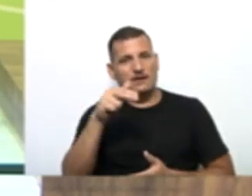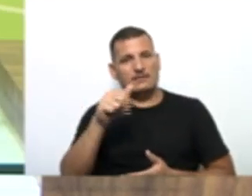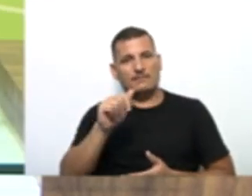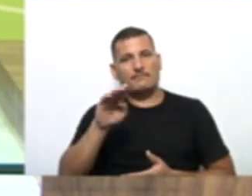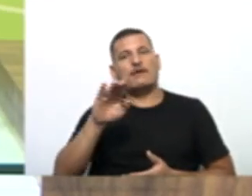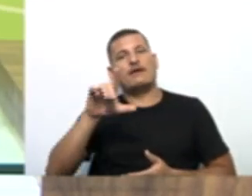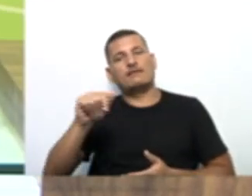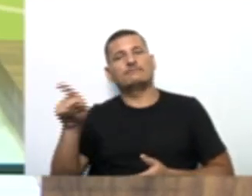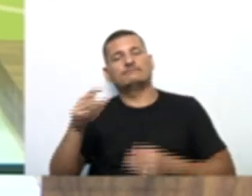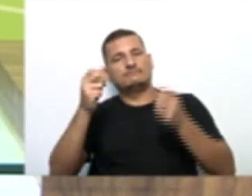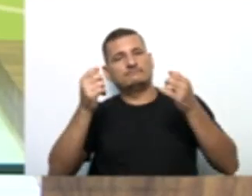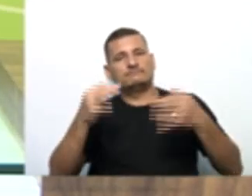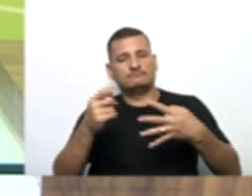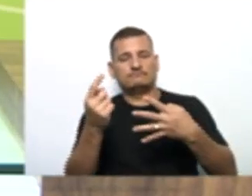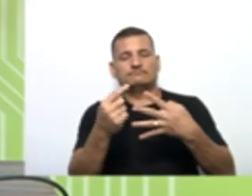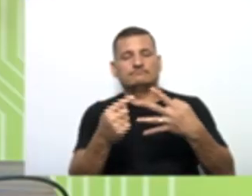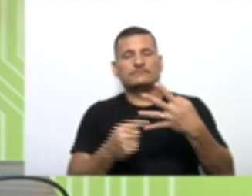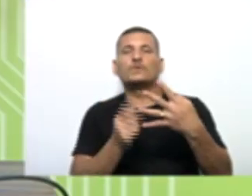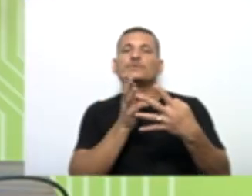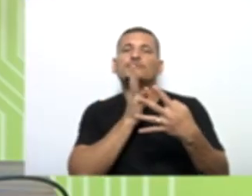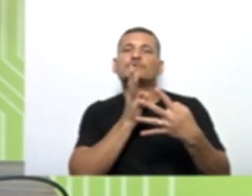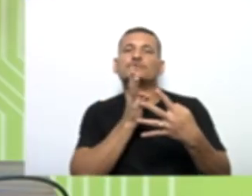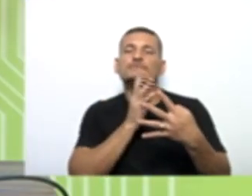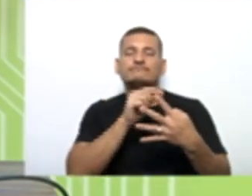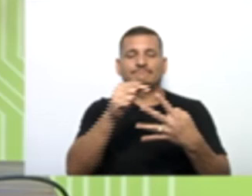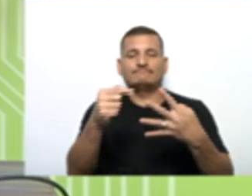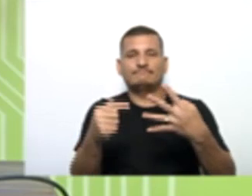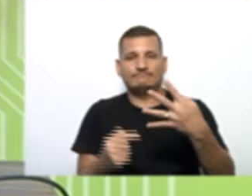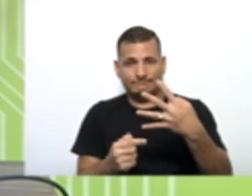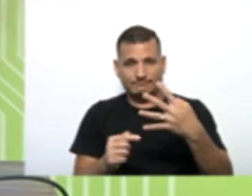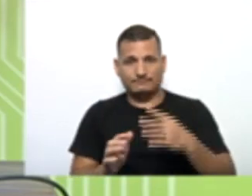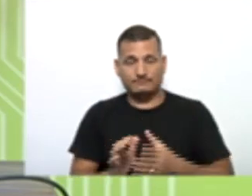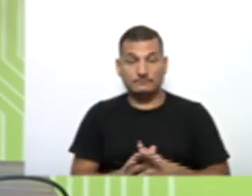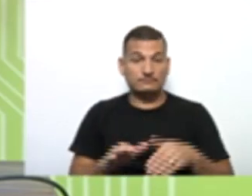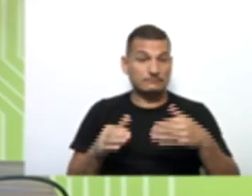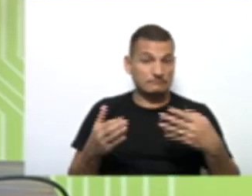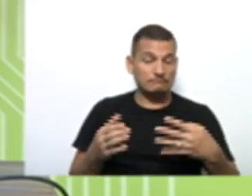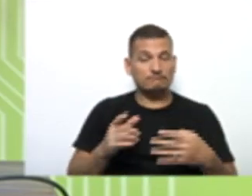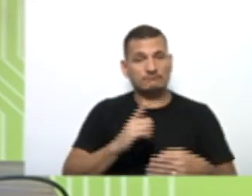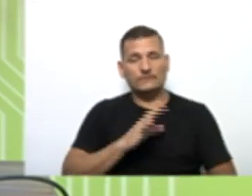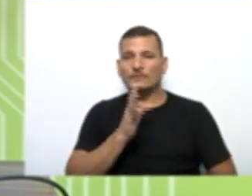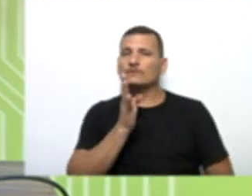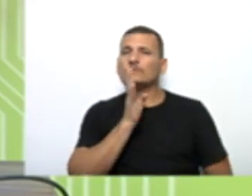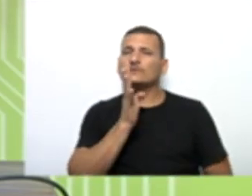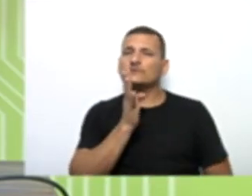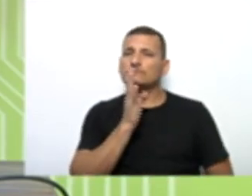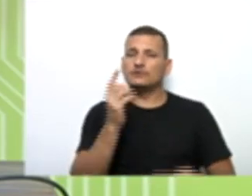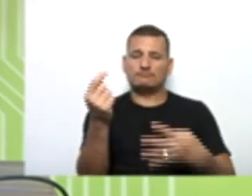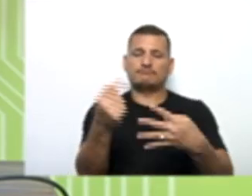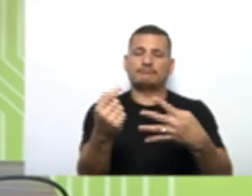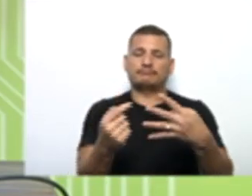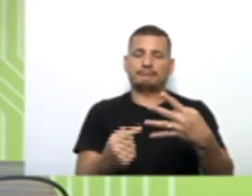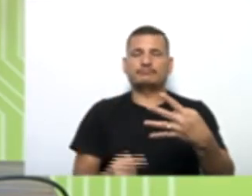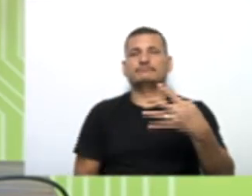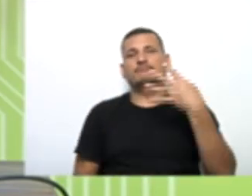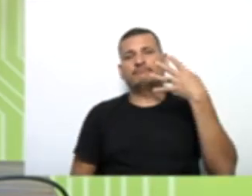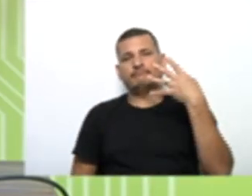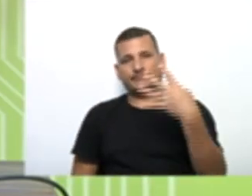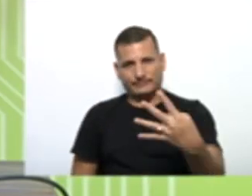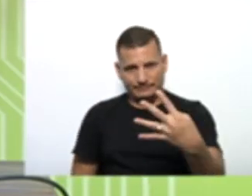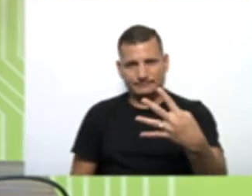de conhecimento que nós temos. Então, nós temos quatro formas básicas de conhecimento. Esse conhecimento